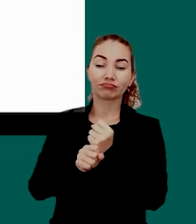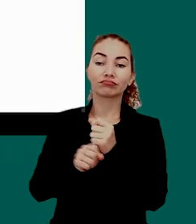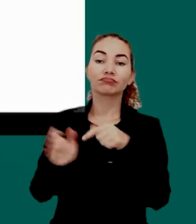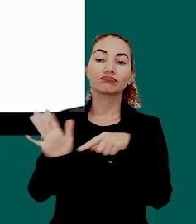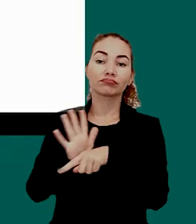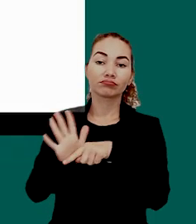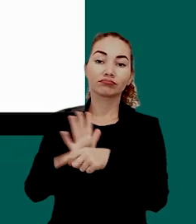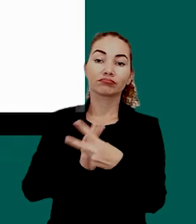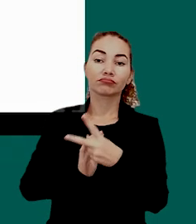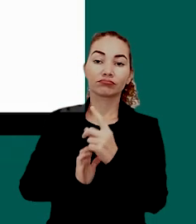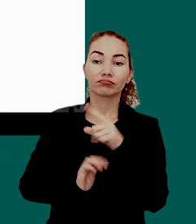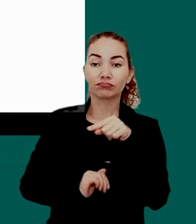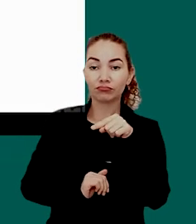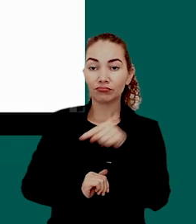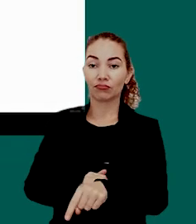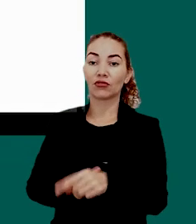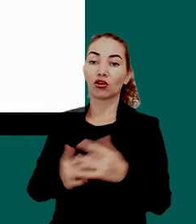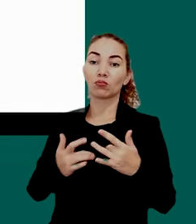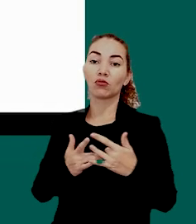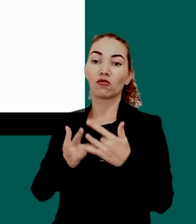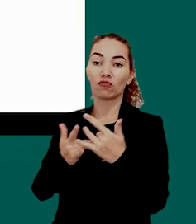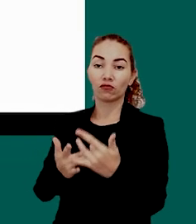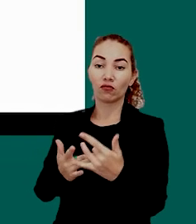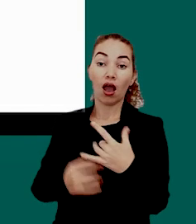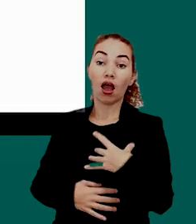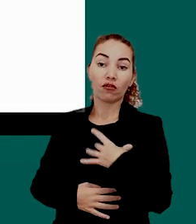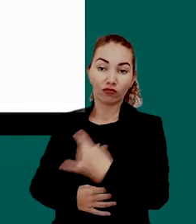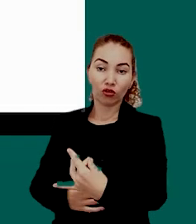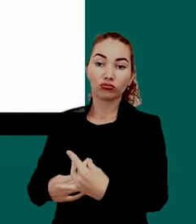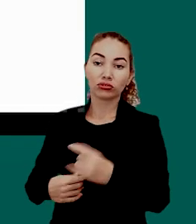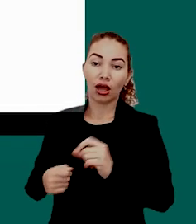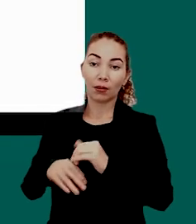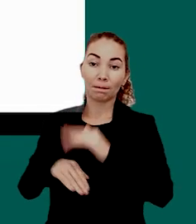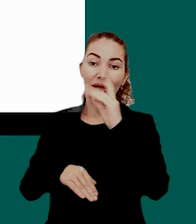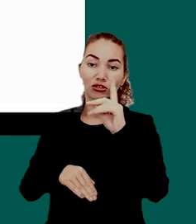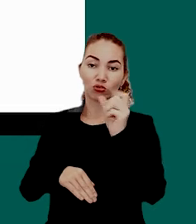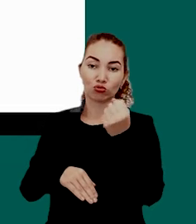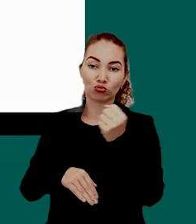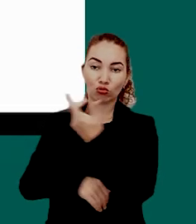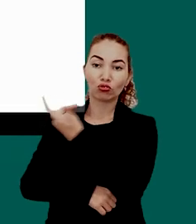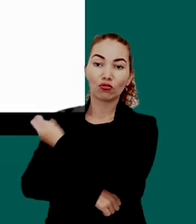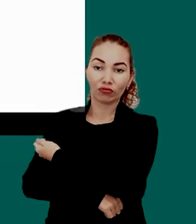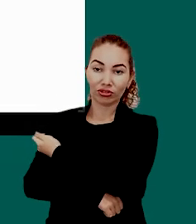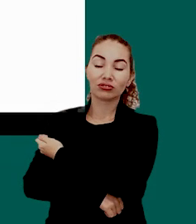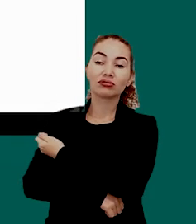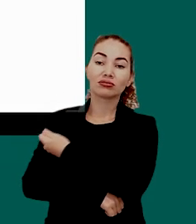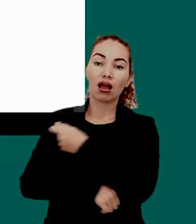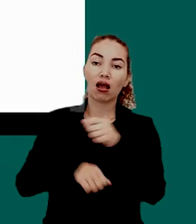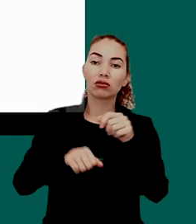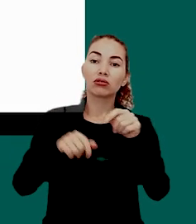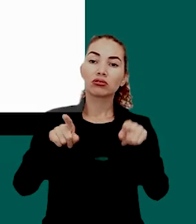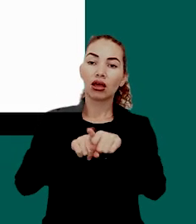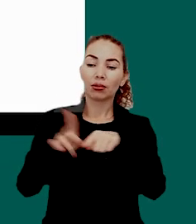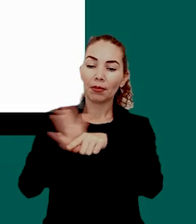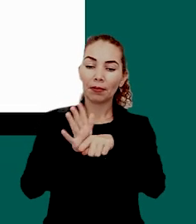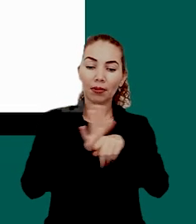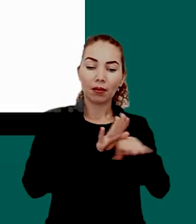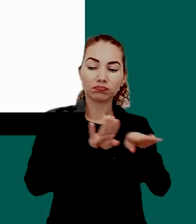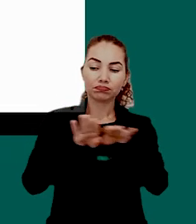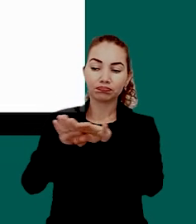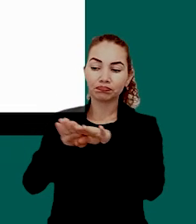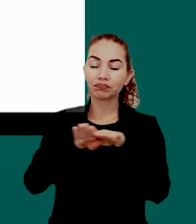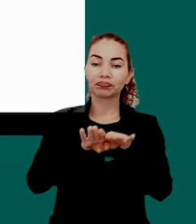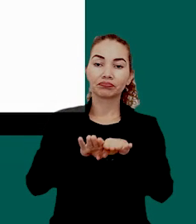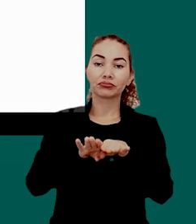estudo, 21.977 voluntários maiores do que 18 anos foram randomizados na proporção vacina placebo